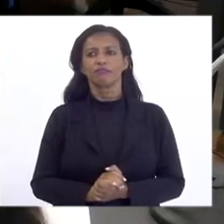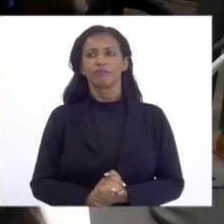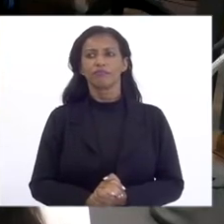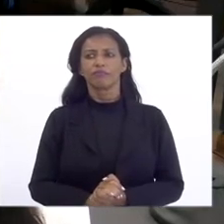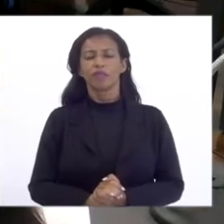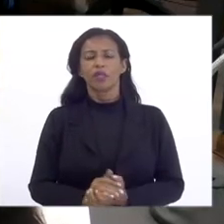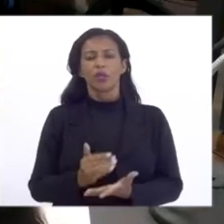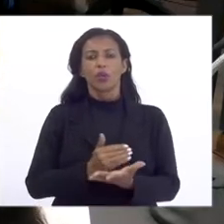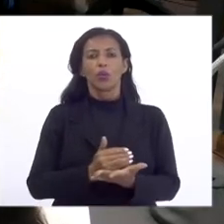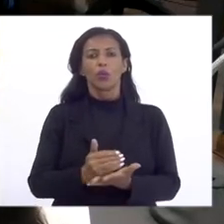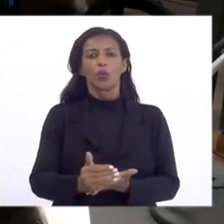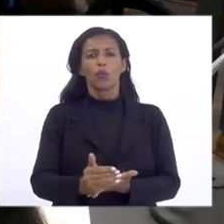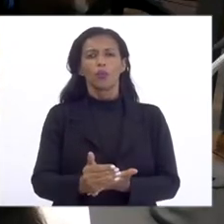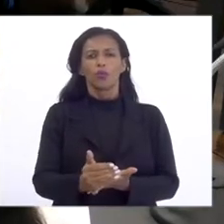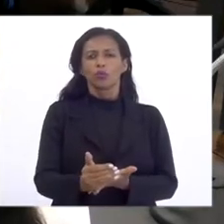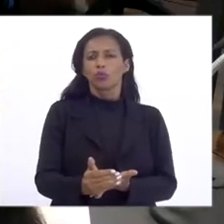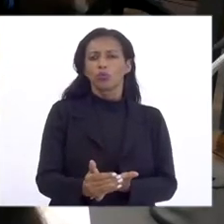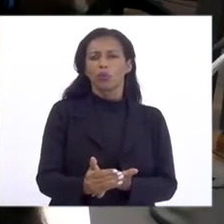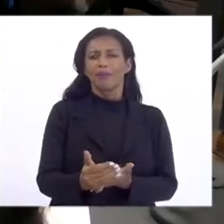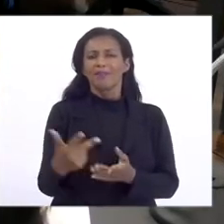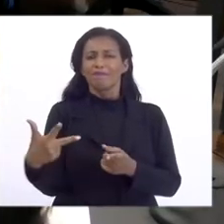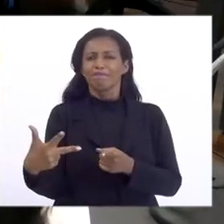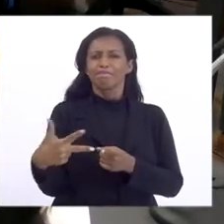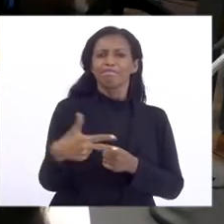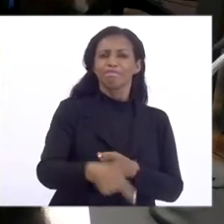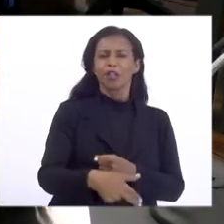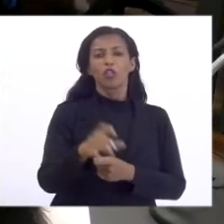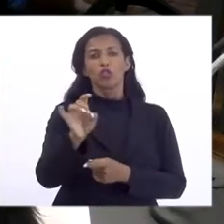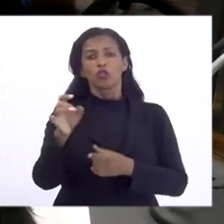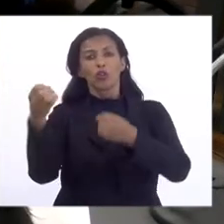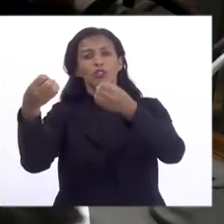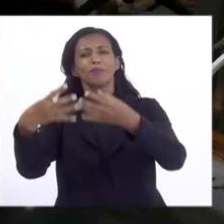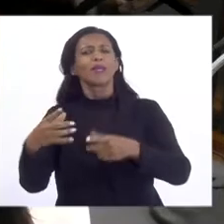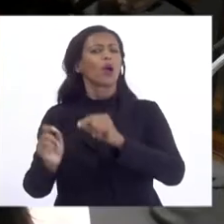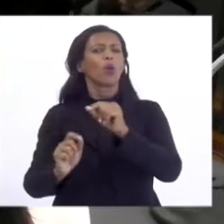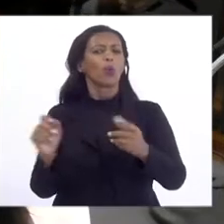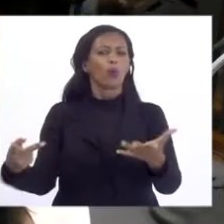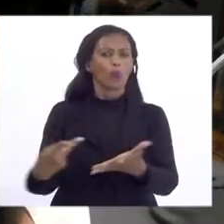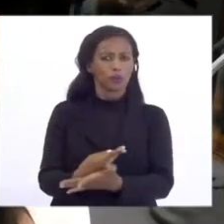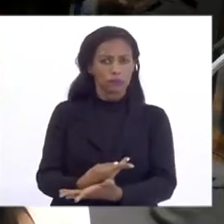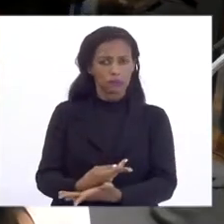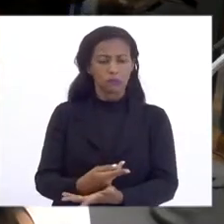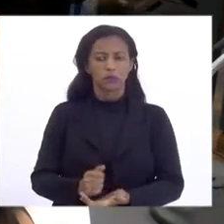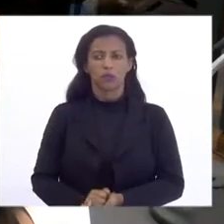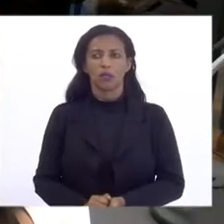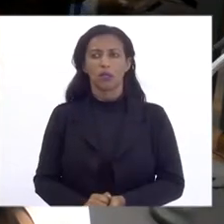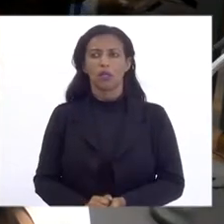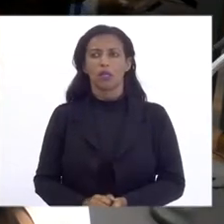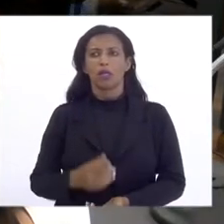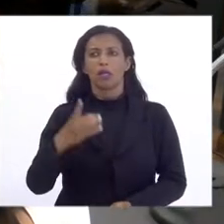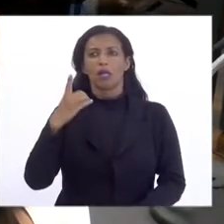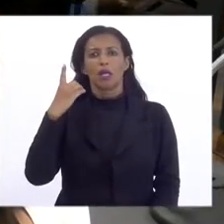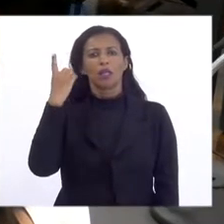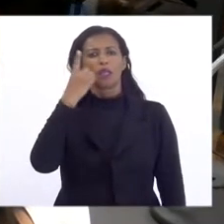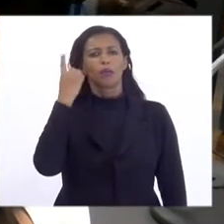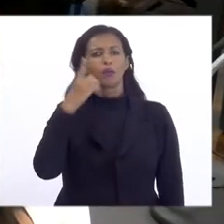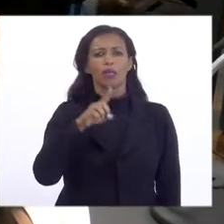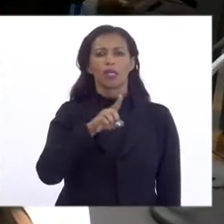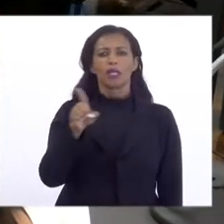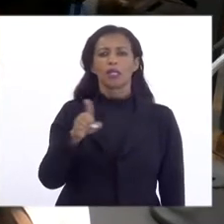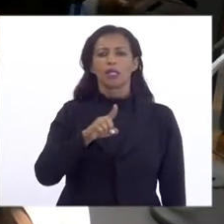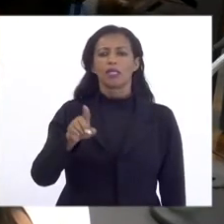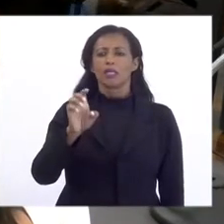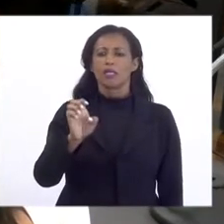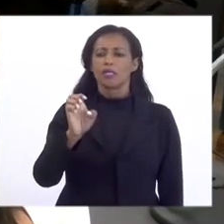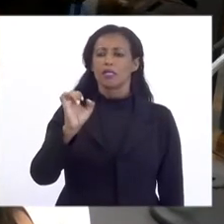começou a presidir, mas, na verdade, ele foi interrompido. Eu só queria esclarecer o que houve. a deputada Zeidan havia dito que, de fato,